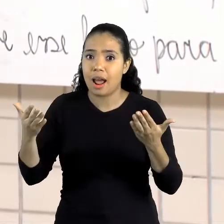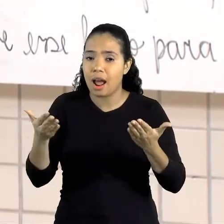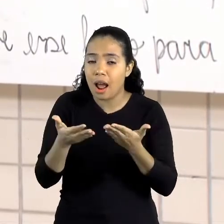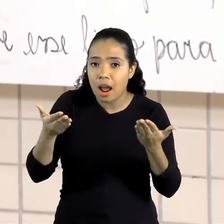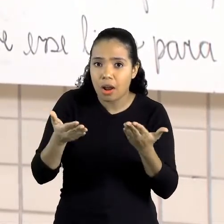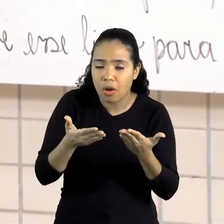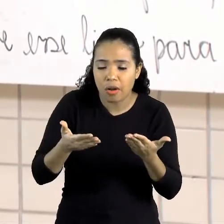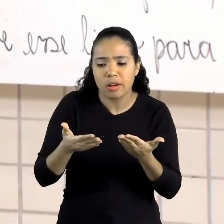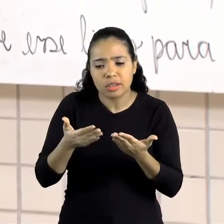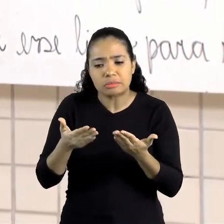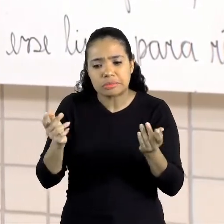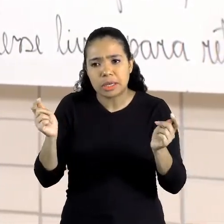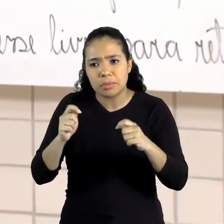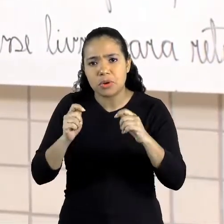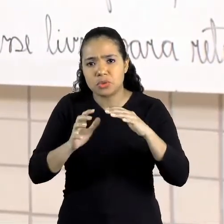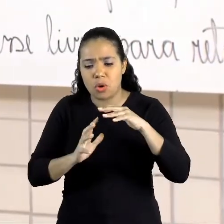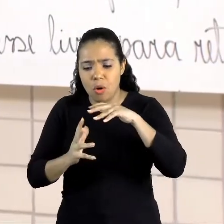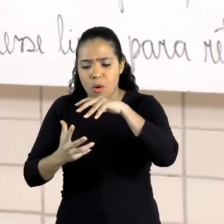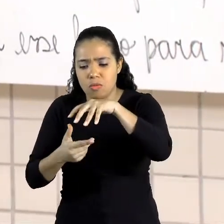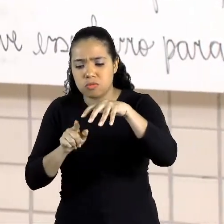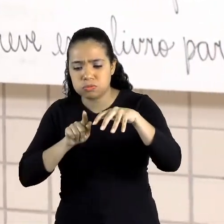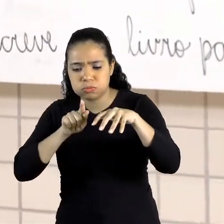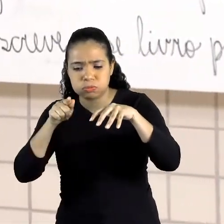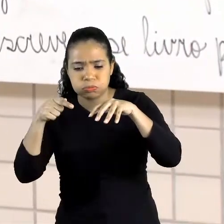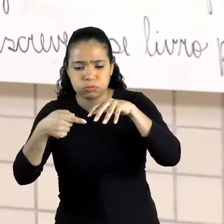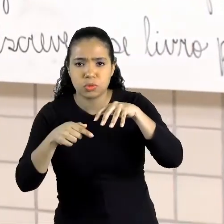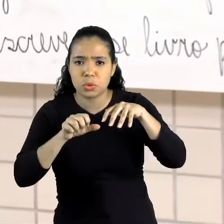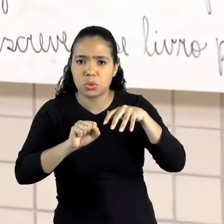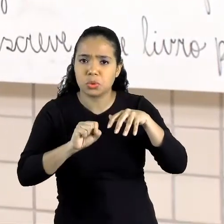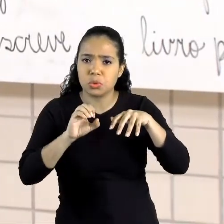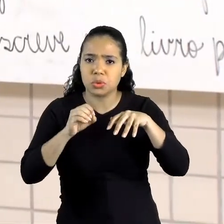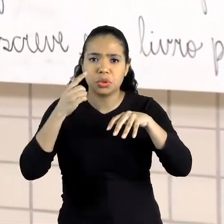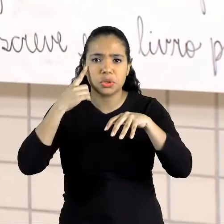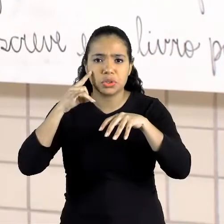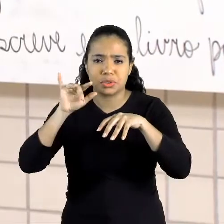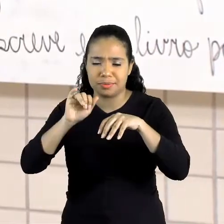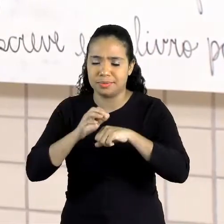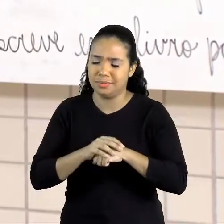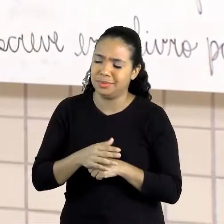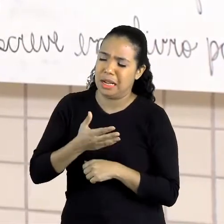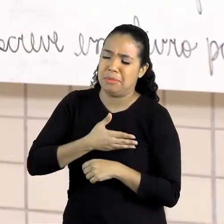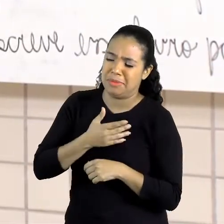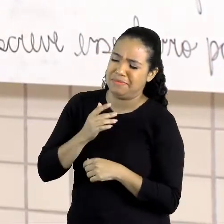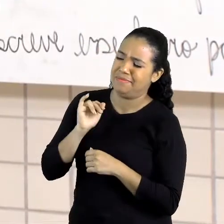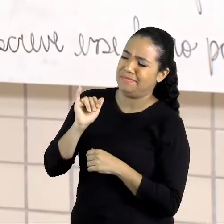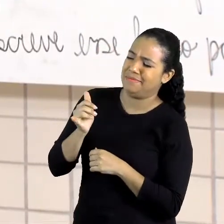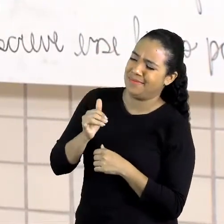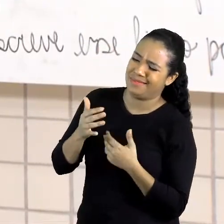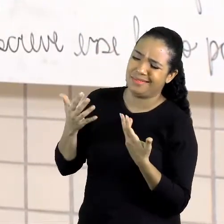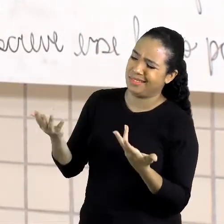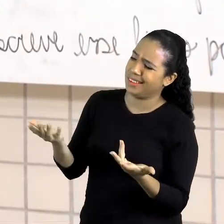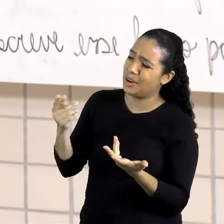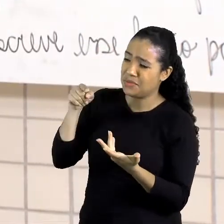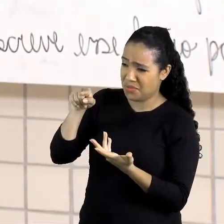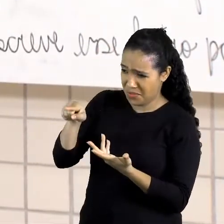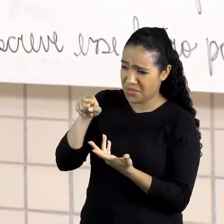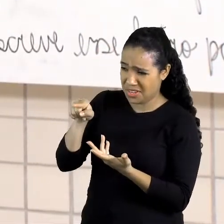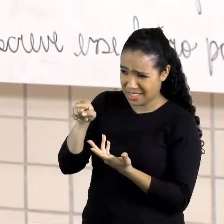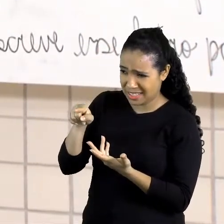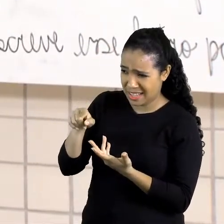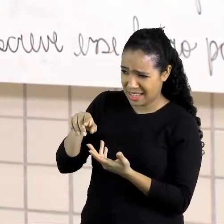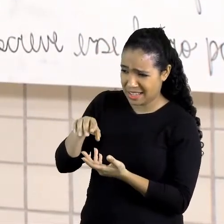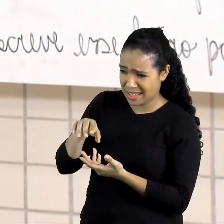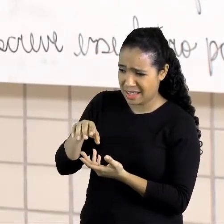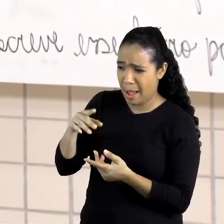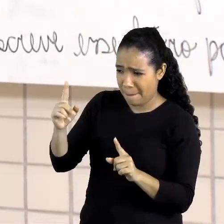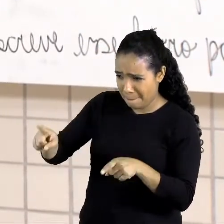era permitido dar a volta ao mundo em 80 dias. Aí os amigos dele falaram, não, então a gente vai fazer